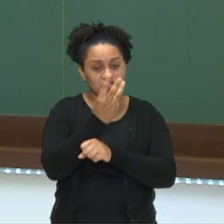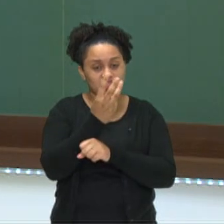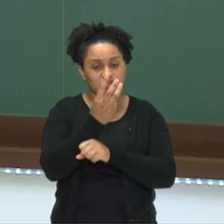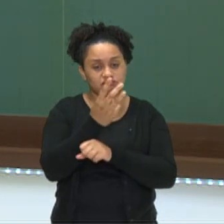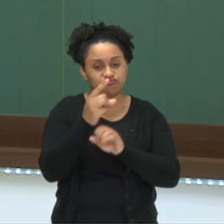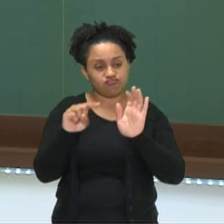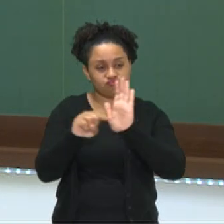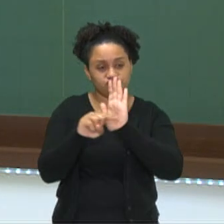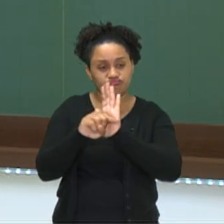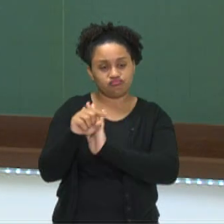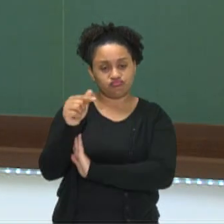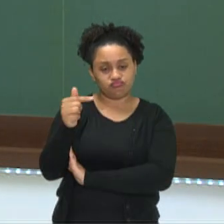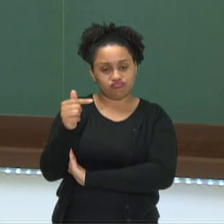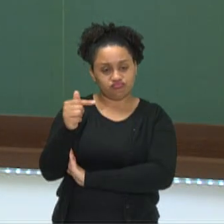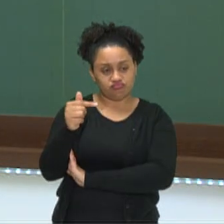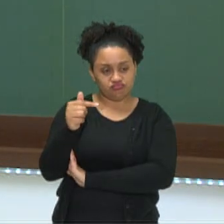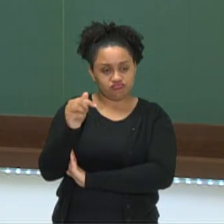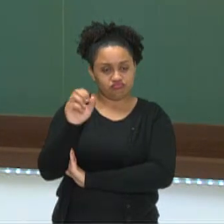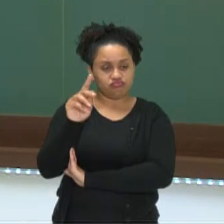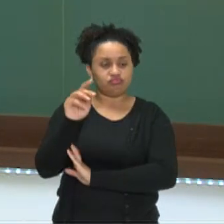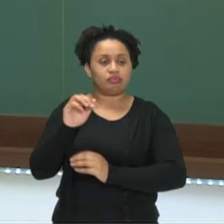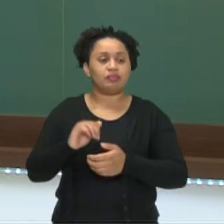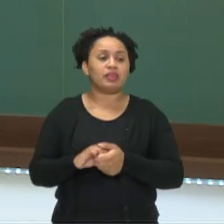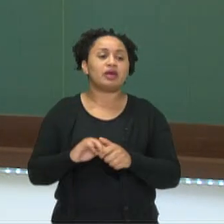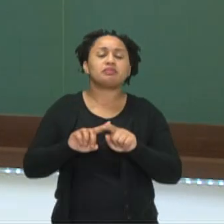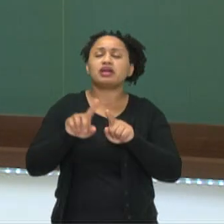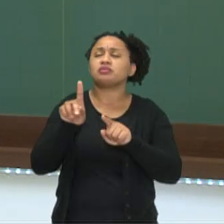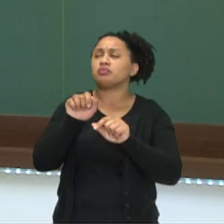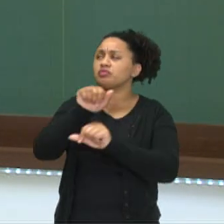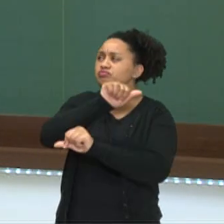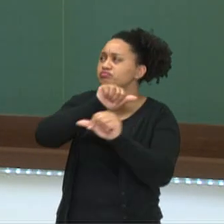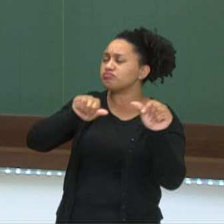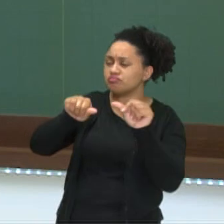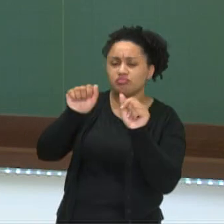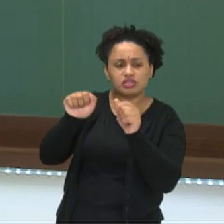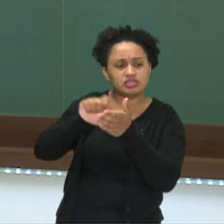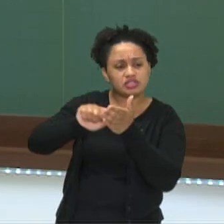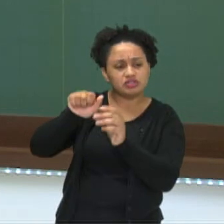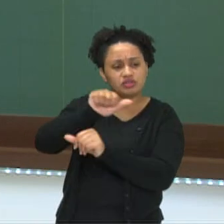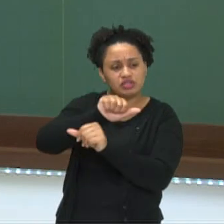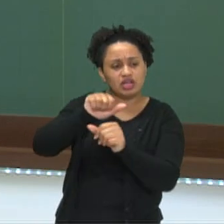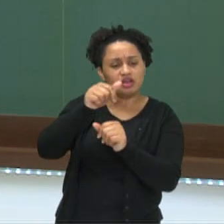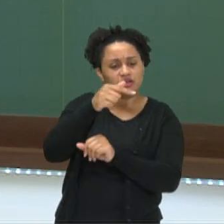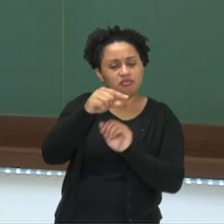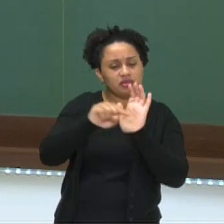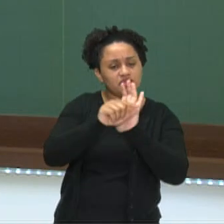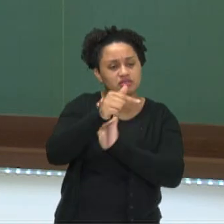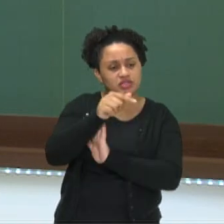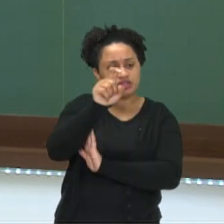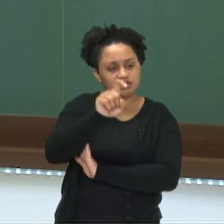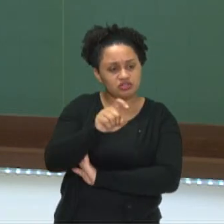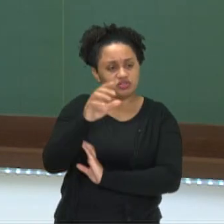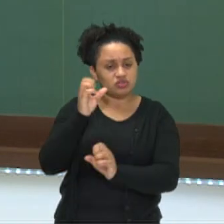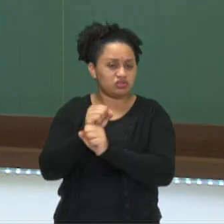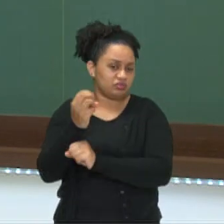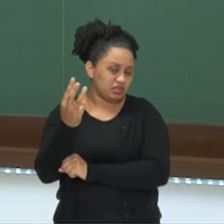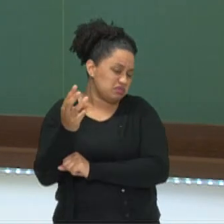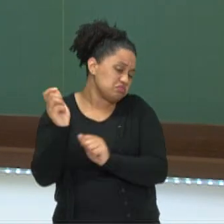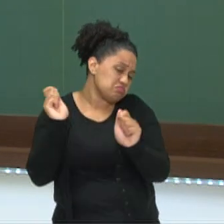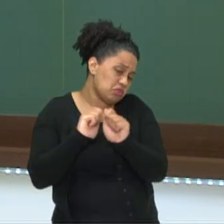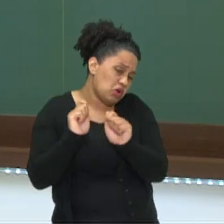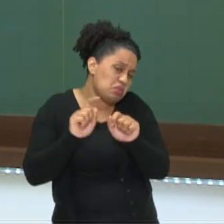e menos 7. Ok? Professora, poderia escrever o contrário? Menos 7x mais 3? Sim,